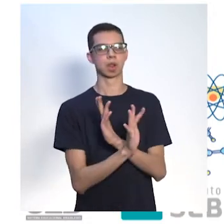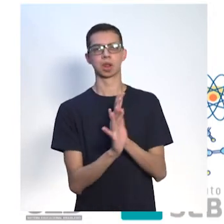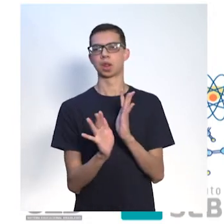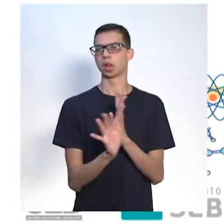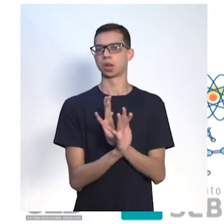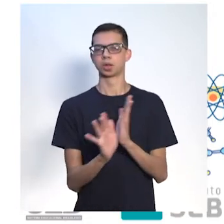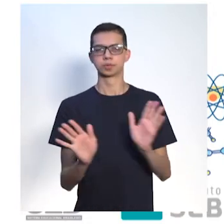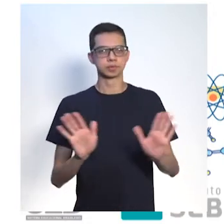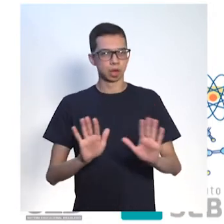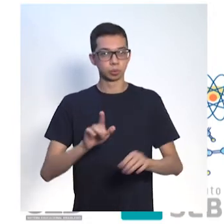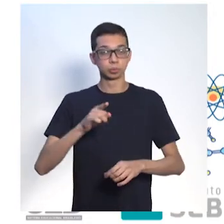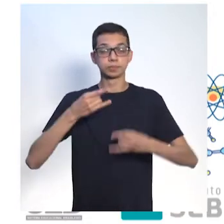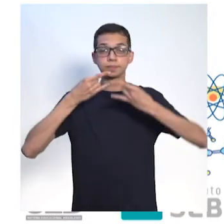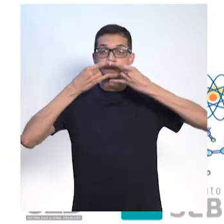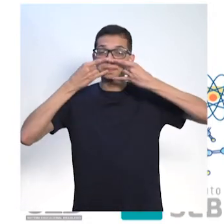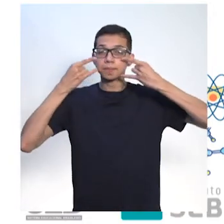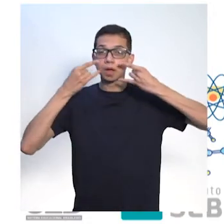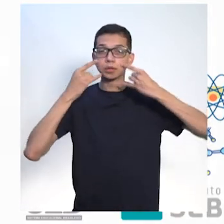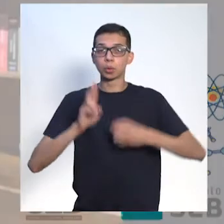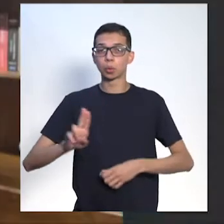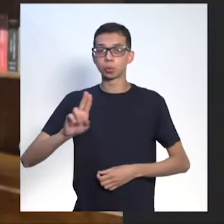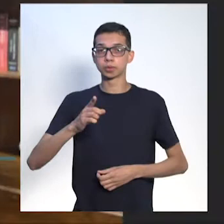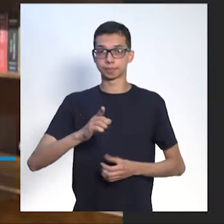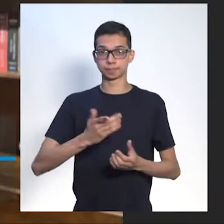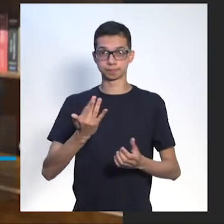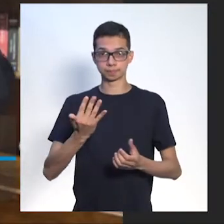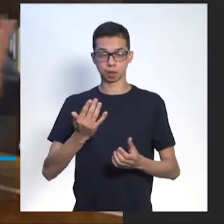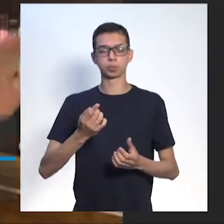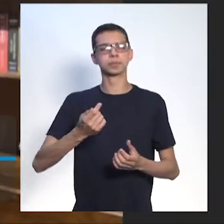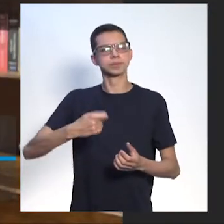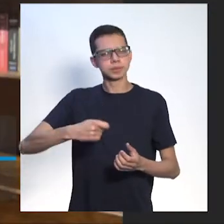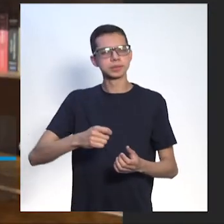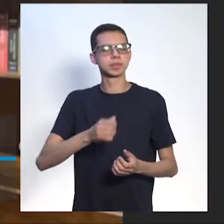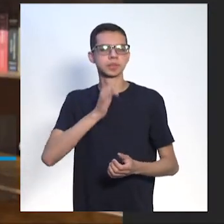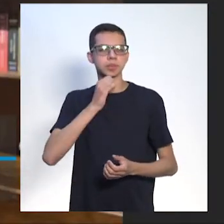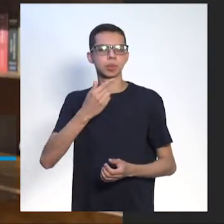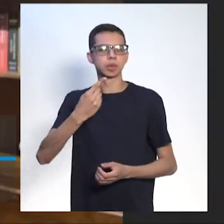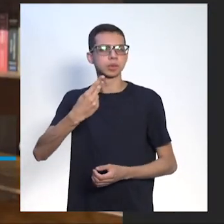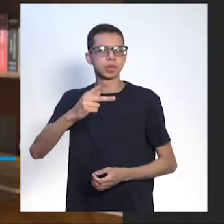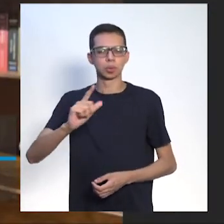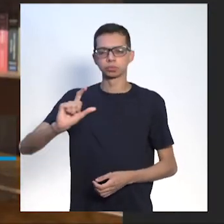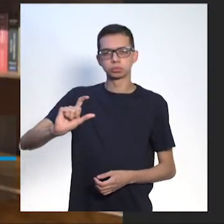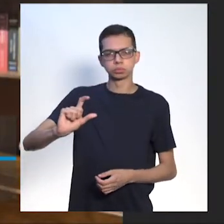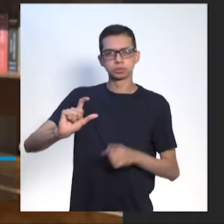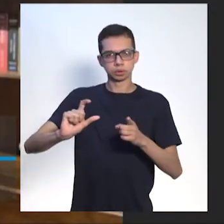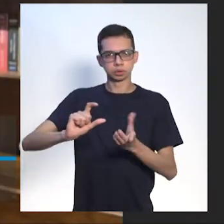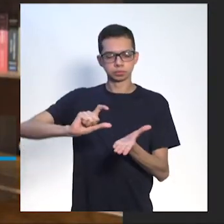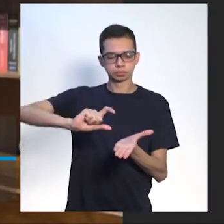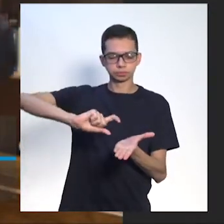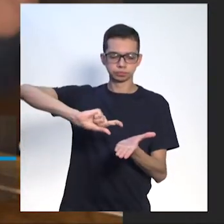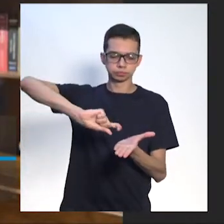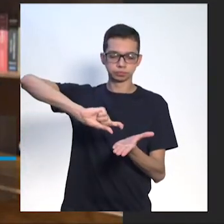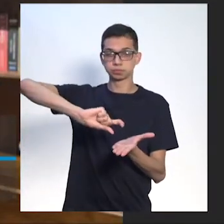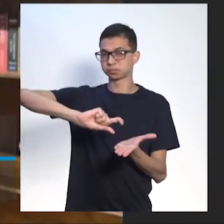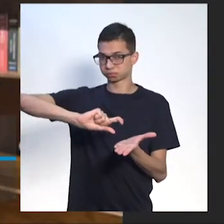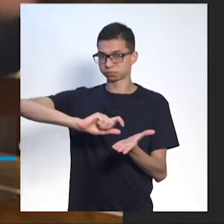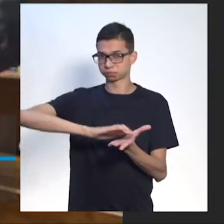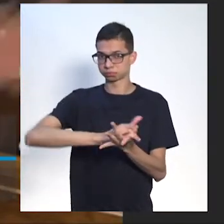máscara, limpar a mão, leva o seu tubinho de álcool gel, é a novidade desse ano. Né? Normalmente o pessoal fala, leva